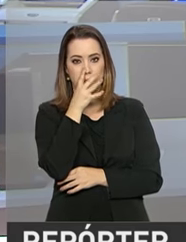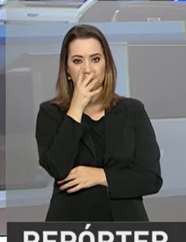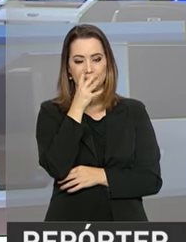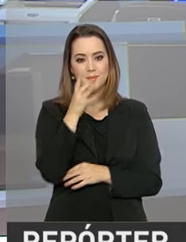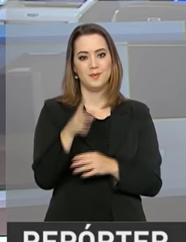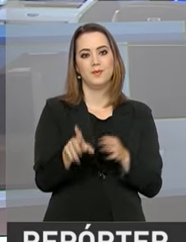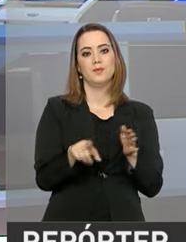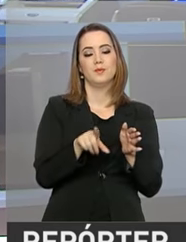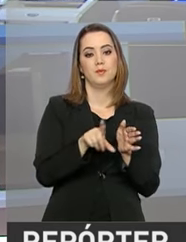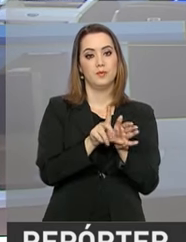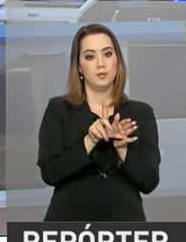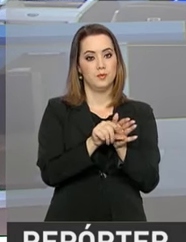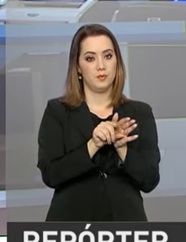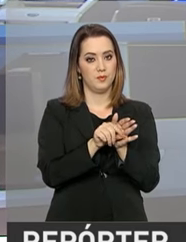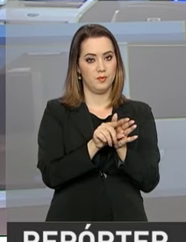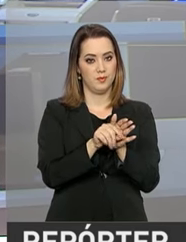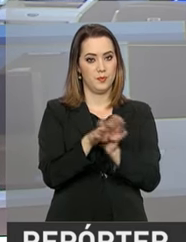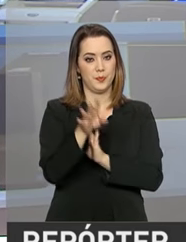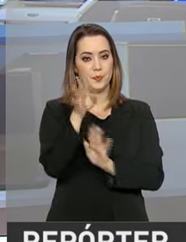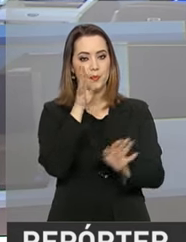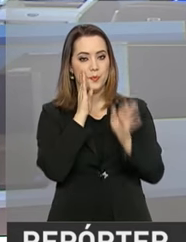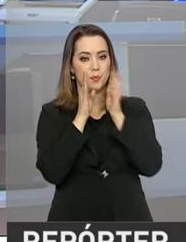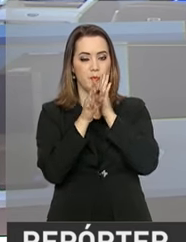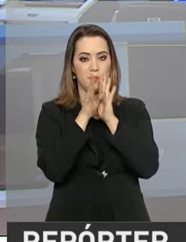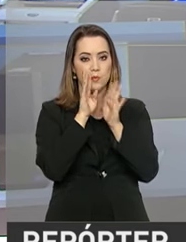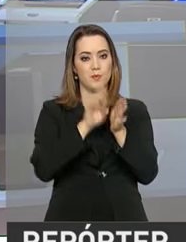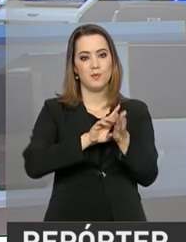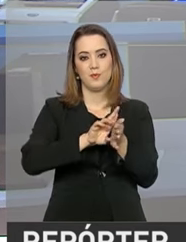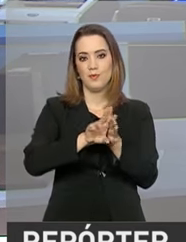NBR acompanhe também as novidades em nossa redes sociais